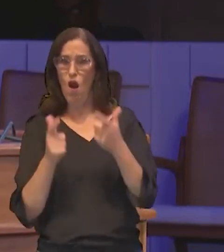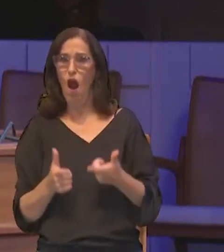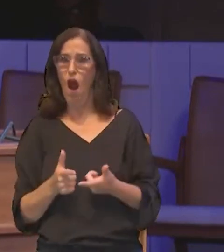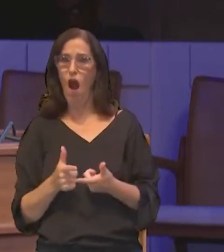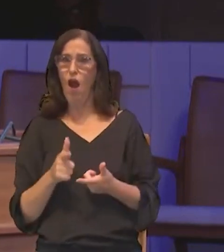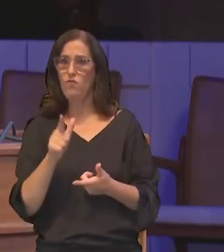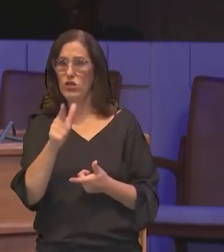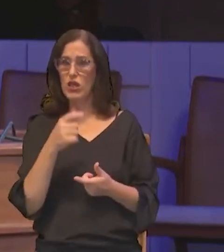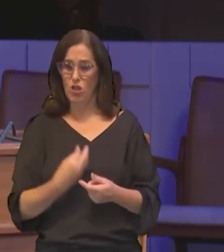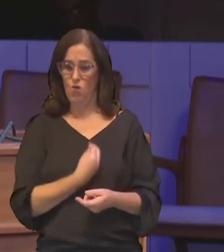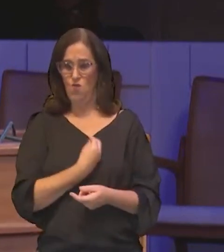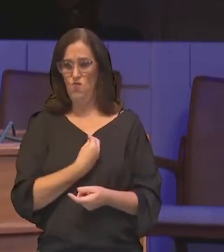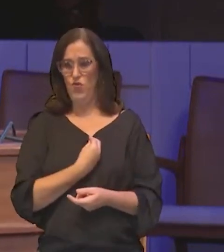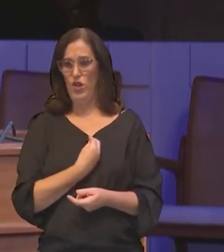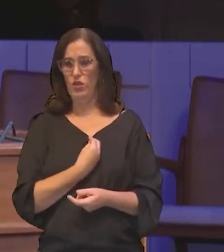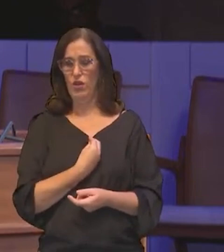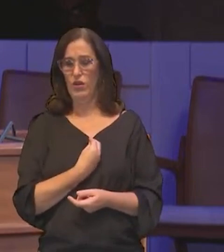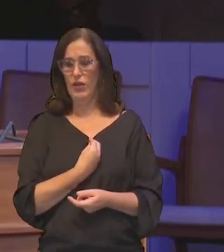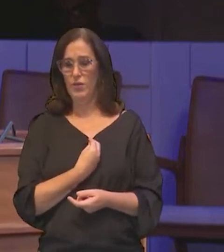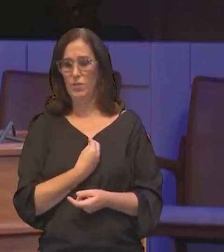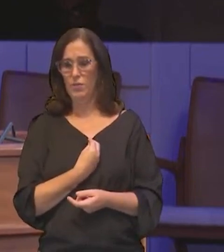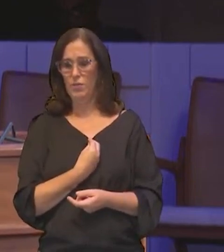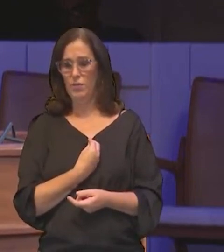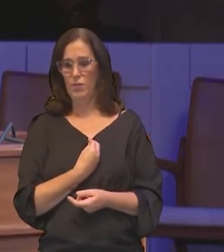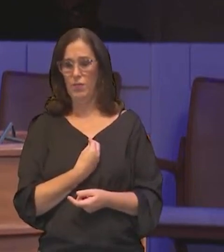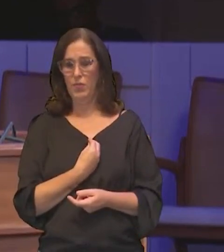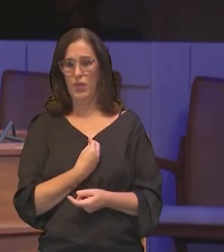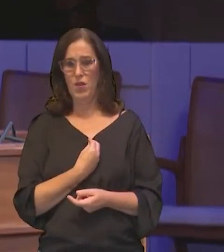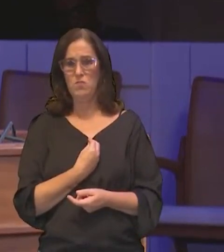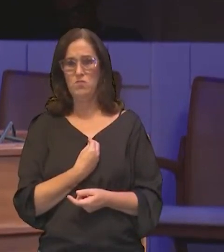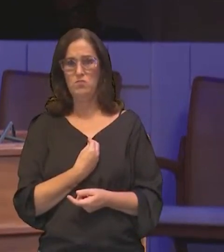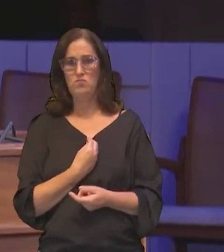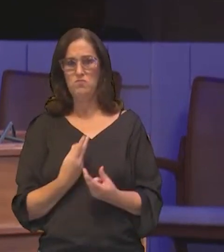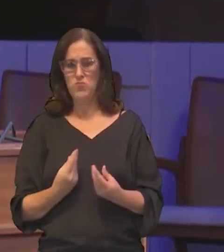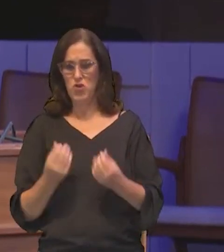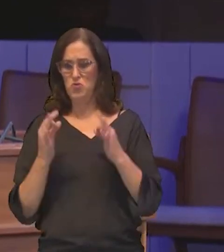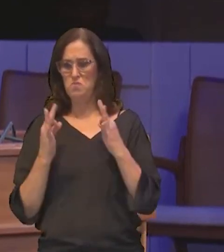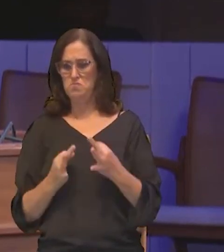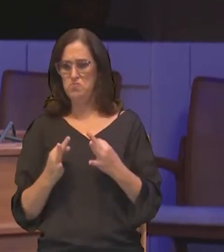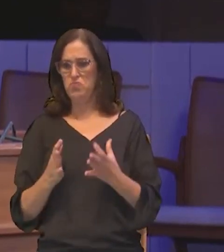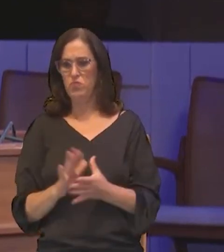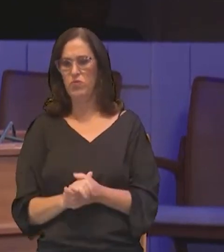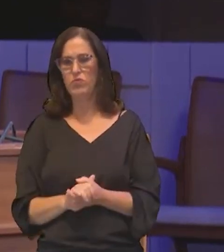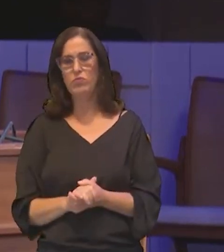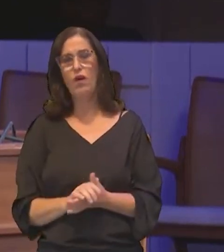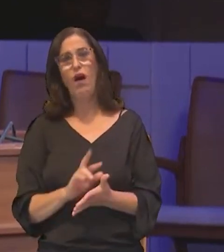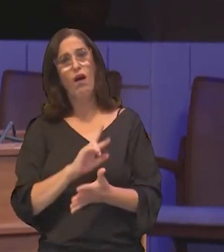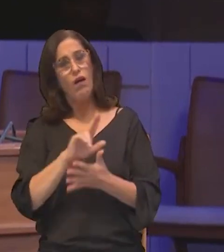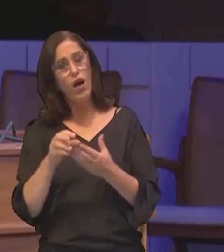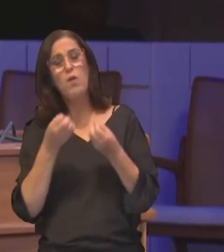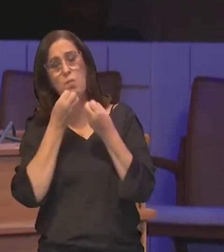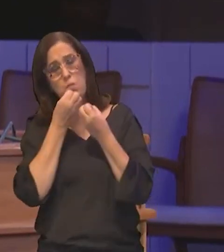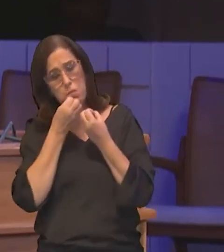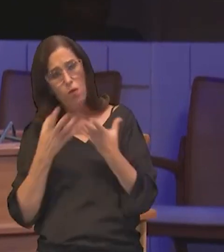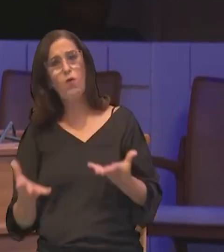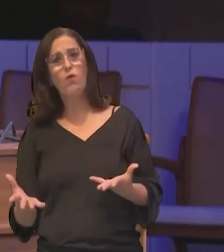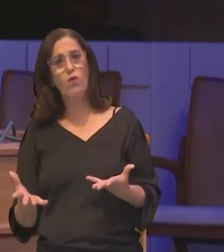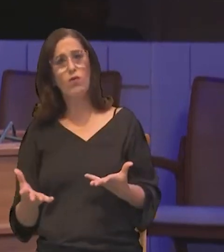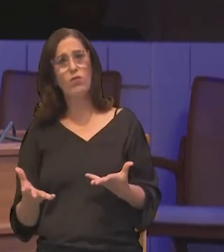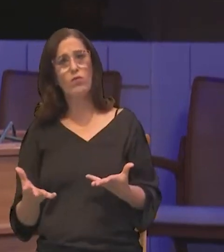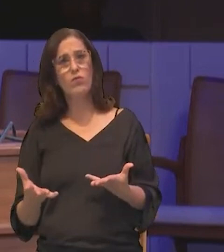você tenha uma vida estável financeiramente. Todas essas coisas são ótimas, a gente sabe disso,